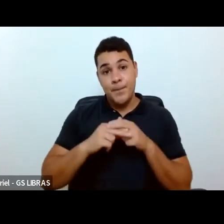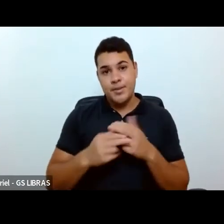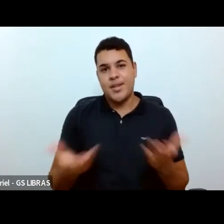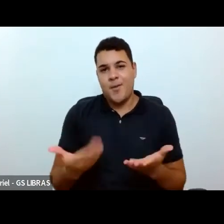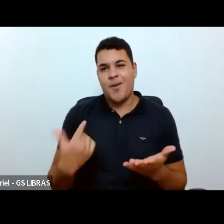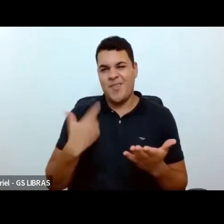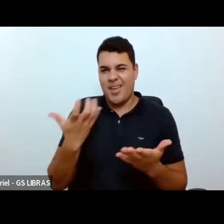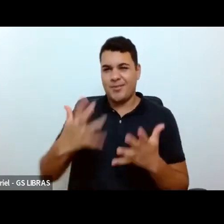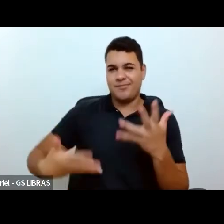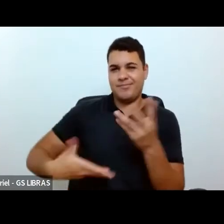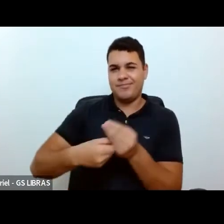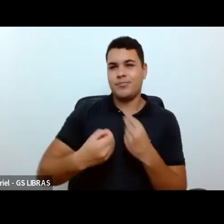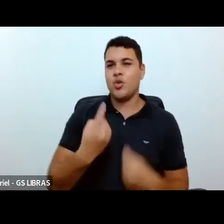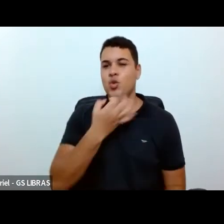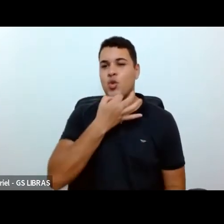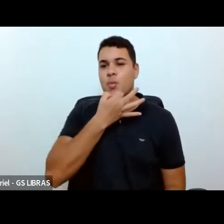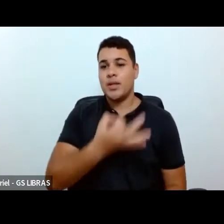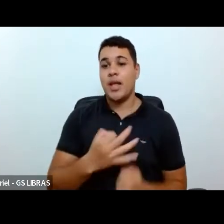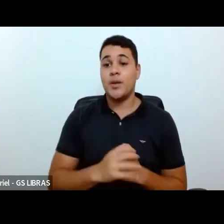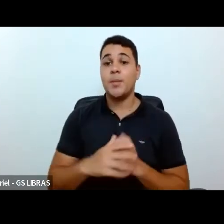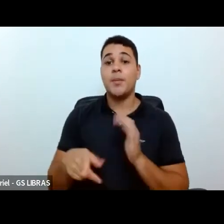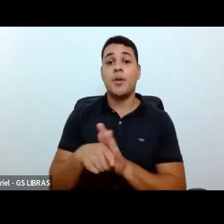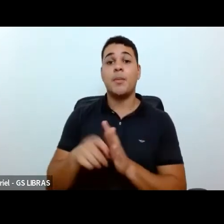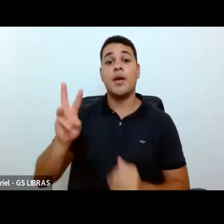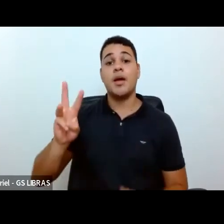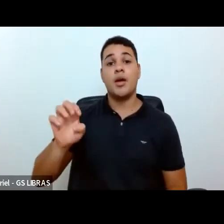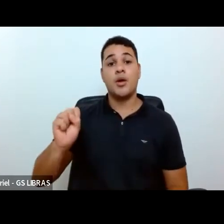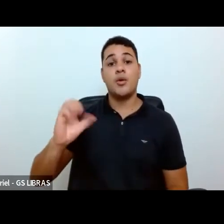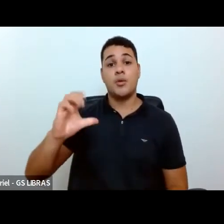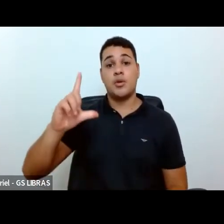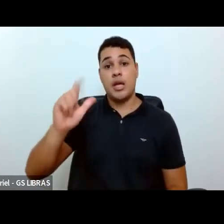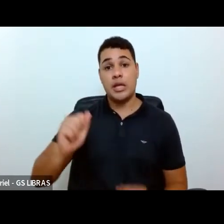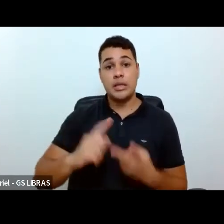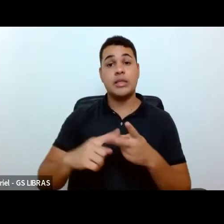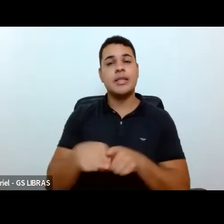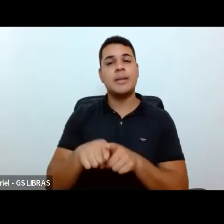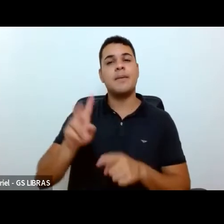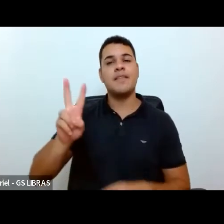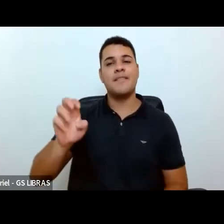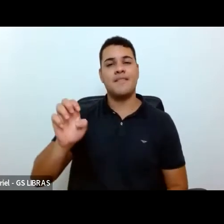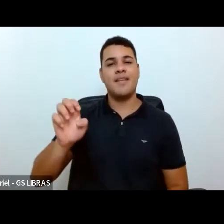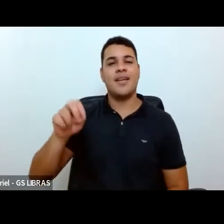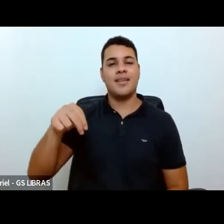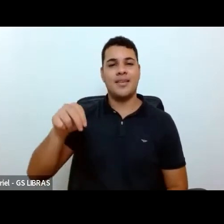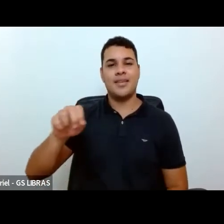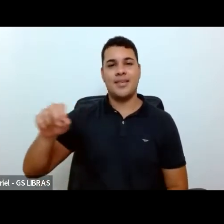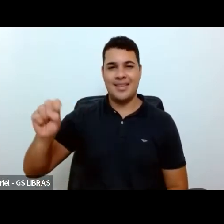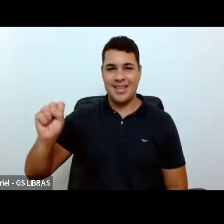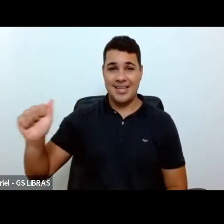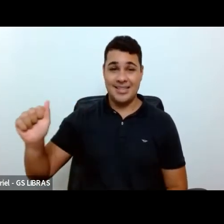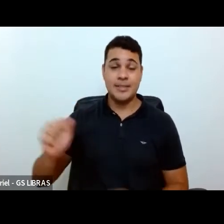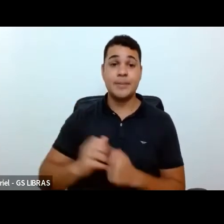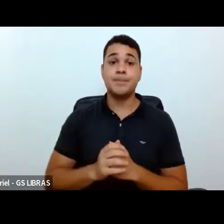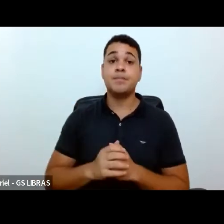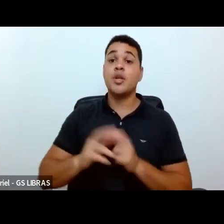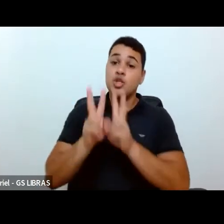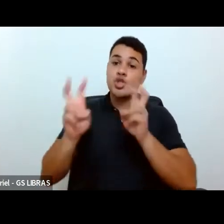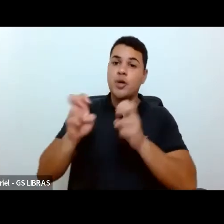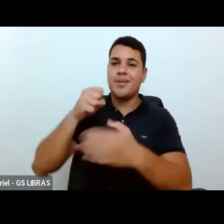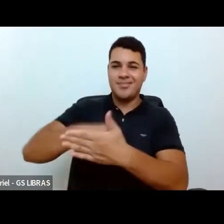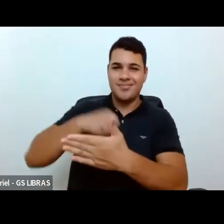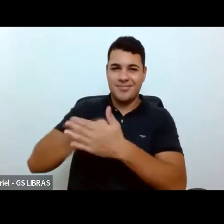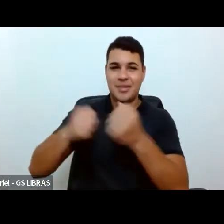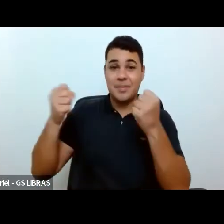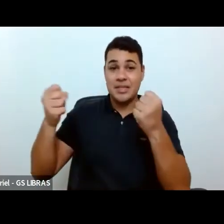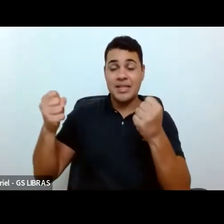comentário também da Wesley e da Vanessa no começo, né? Acho que dessa academia e militância, né? E quando eu ouço